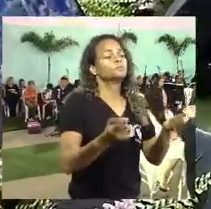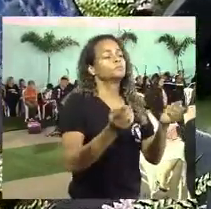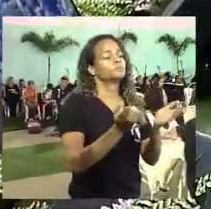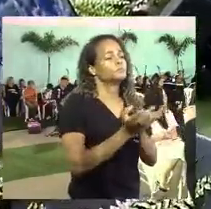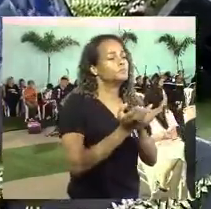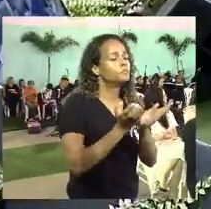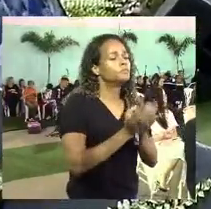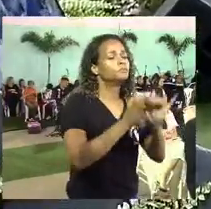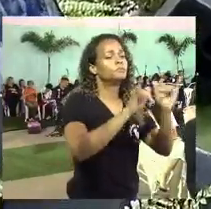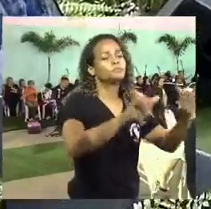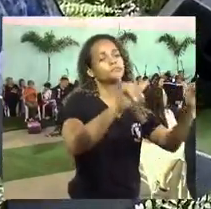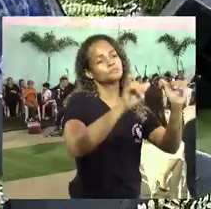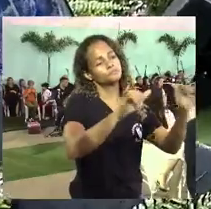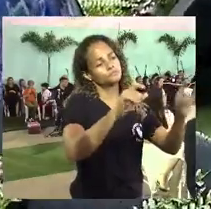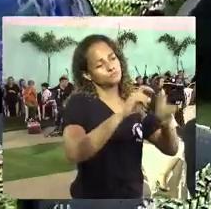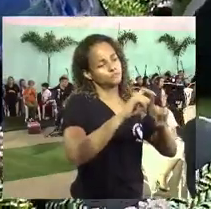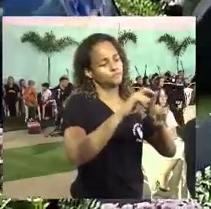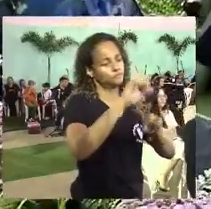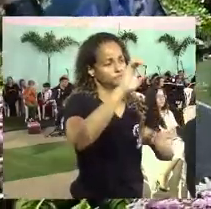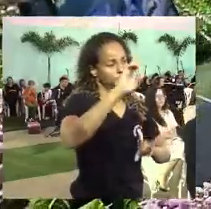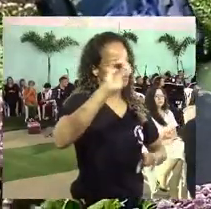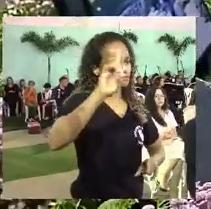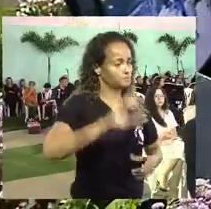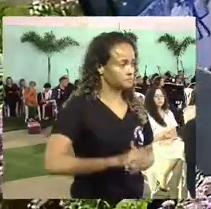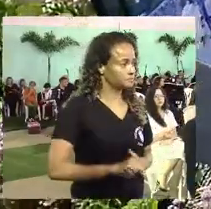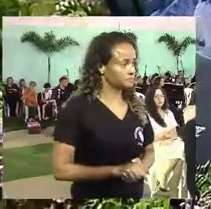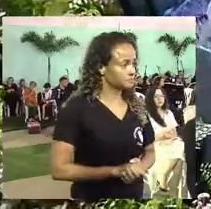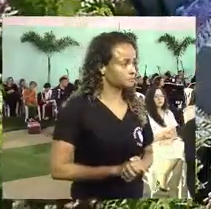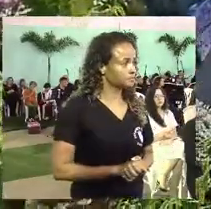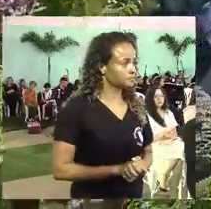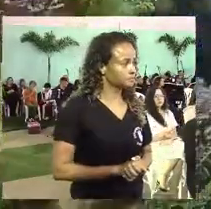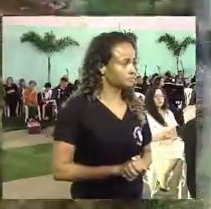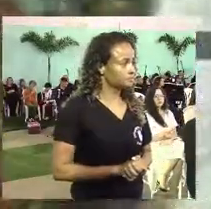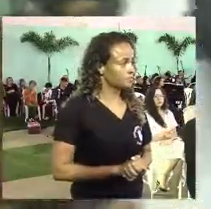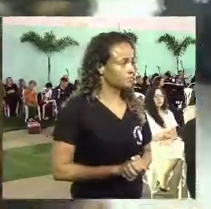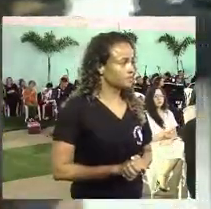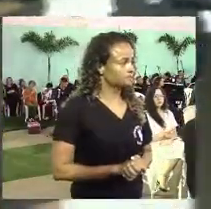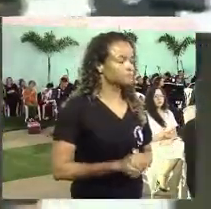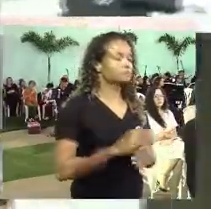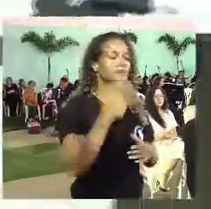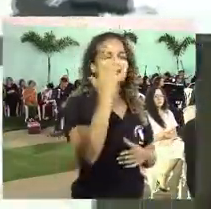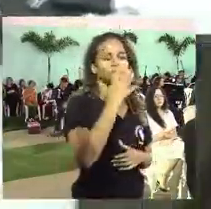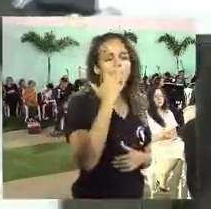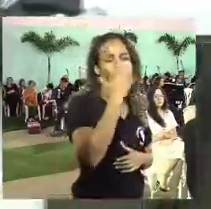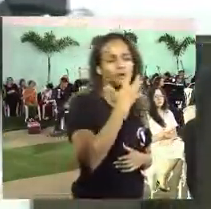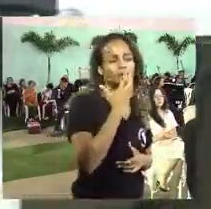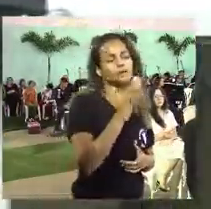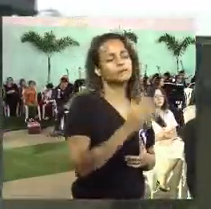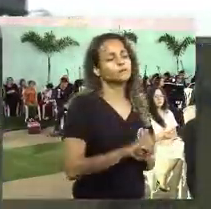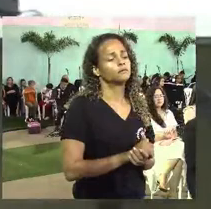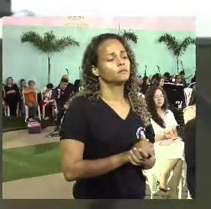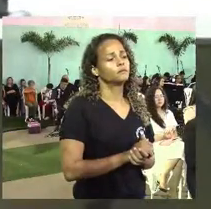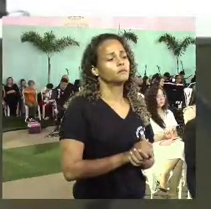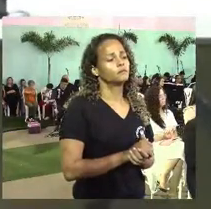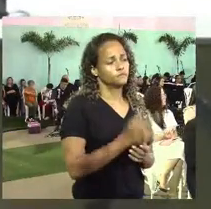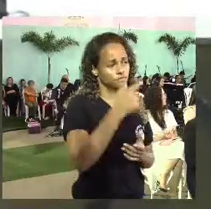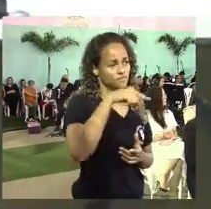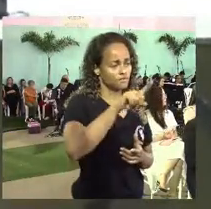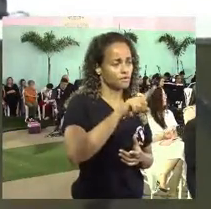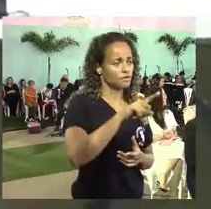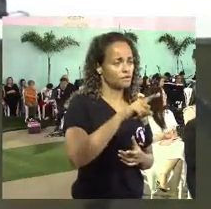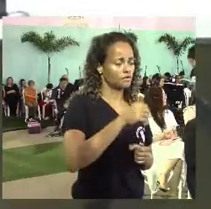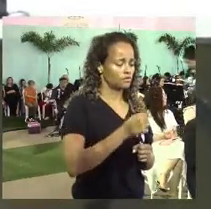que vão pregar a mensagem da cruz simples você vai cantar onde você for o Hino 291